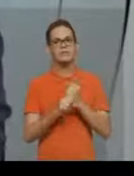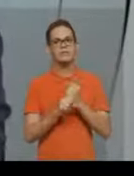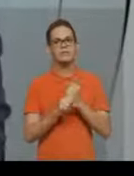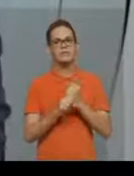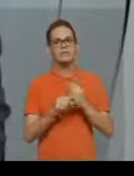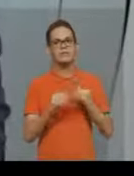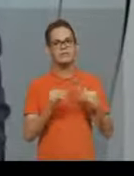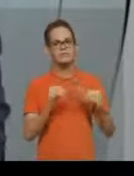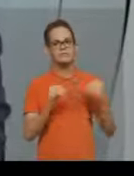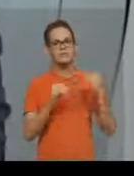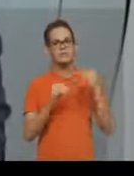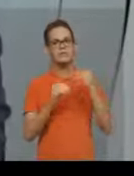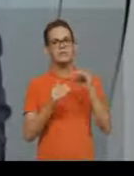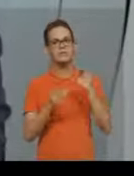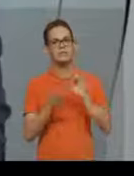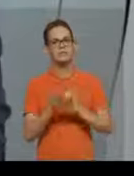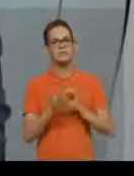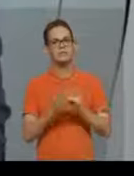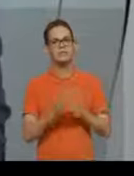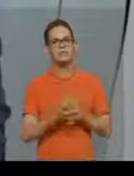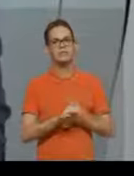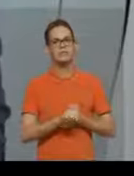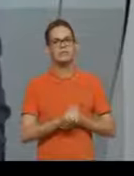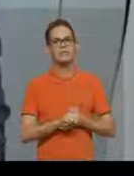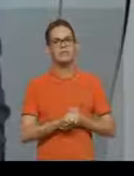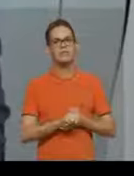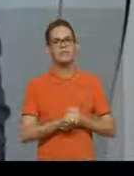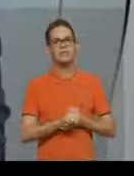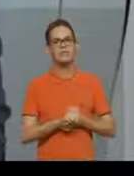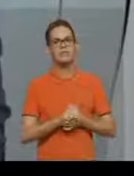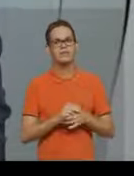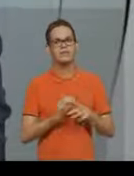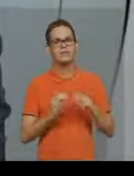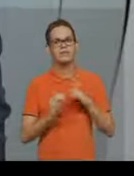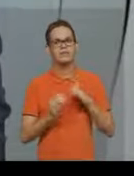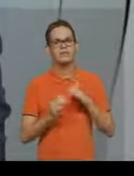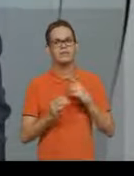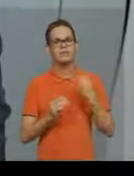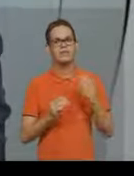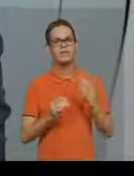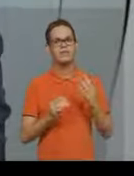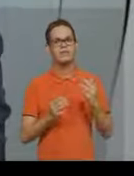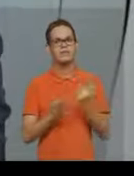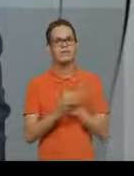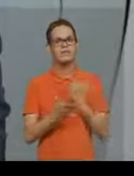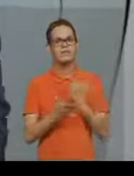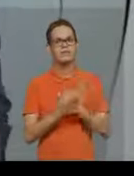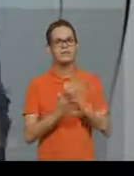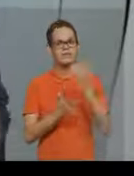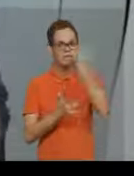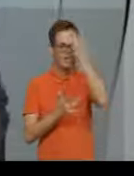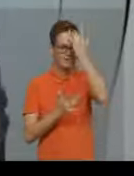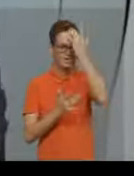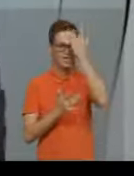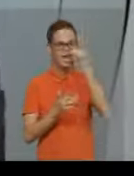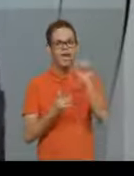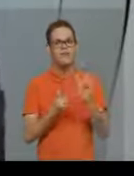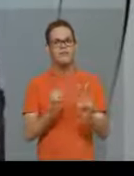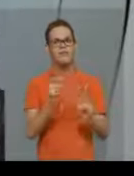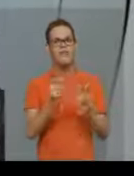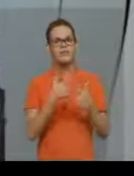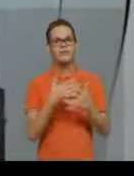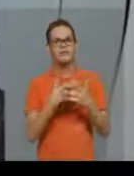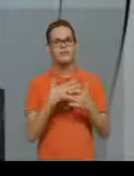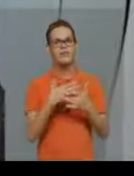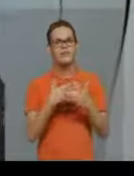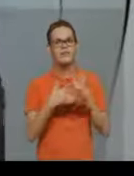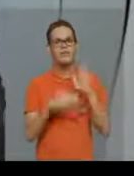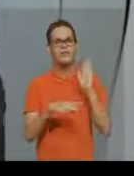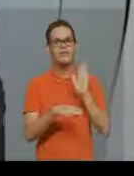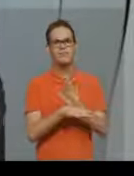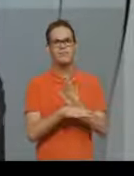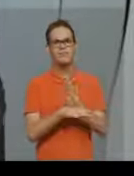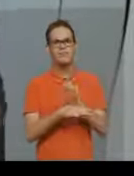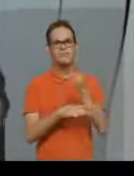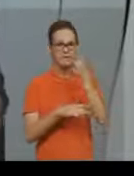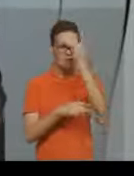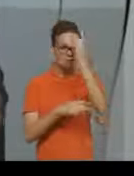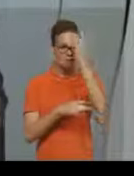o original e tem 3 coleções facilitadas, palavras com sinônimo, facilita demais,